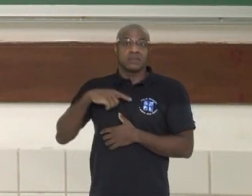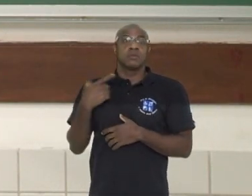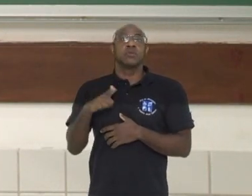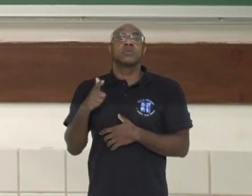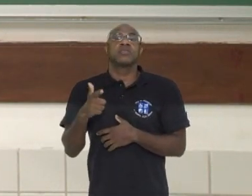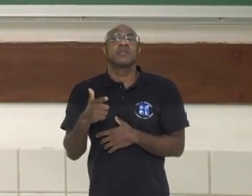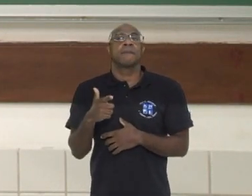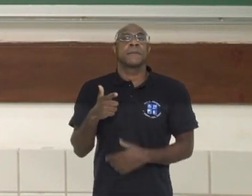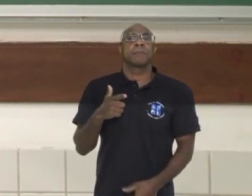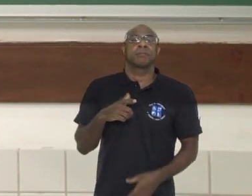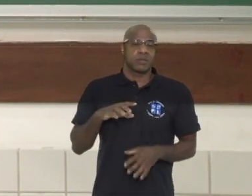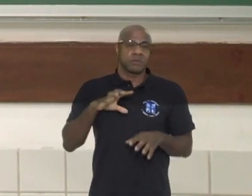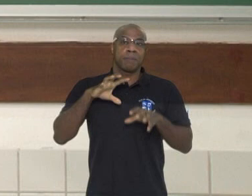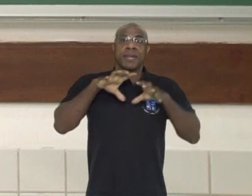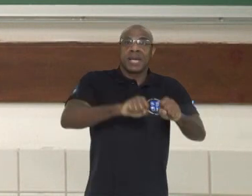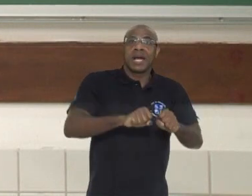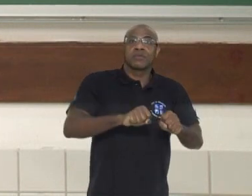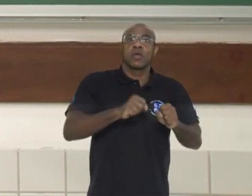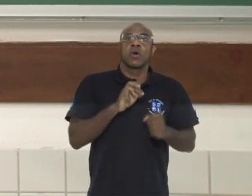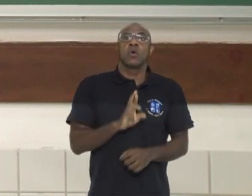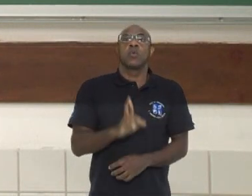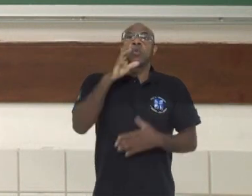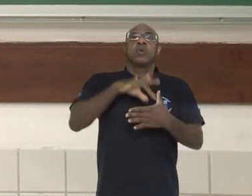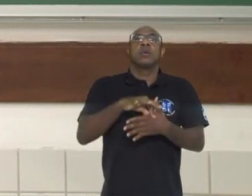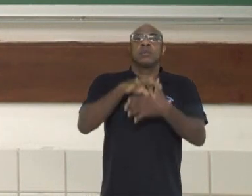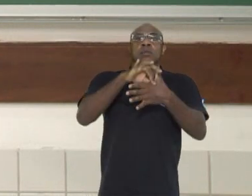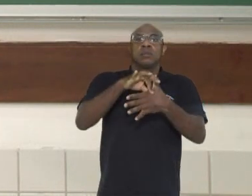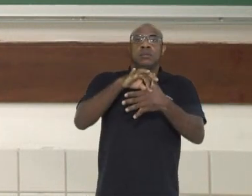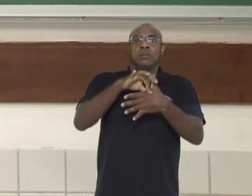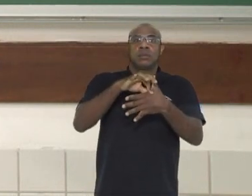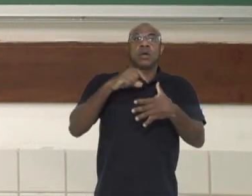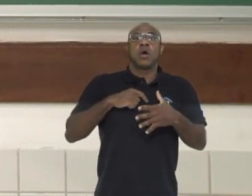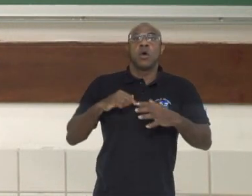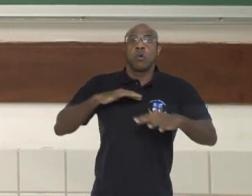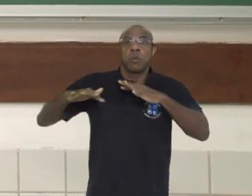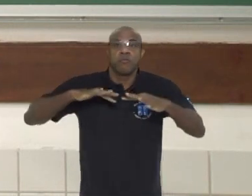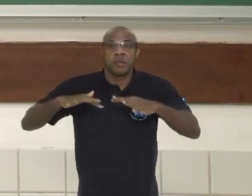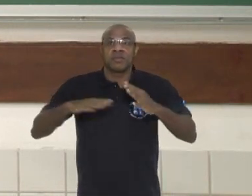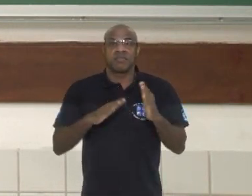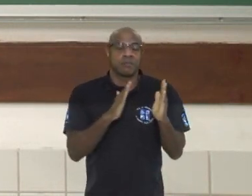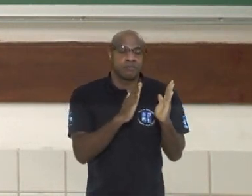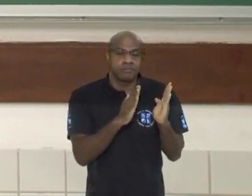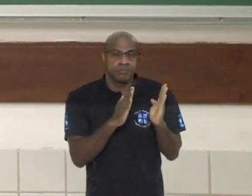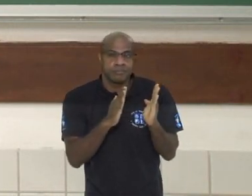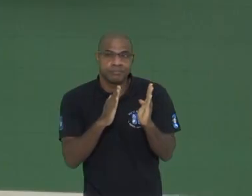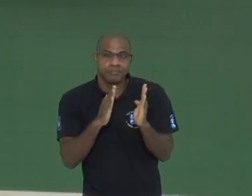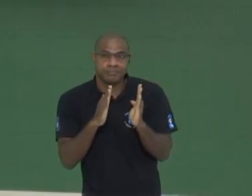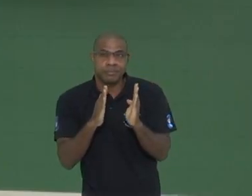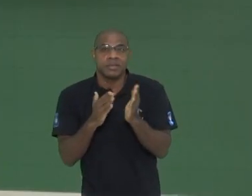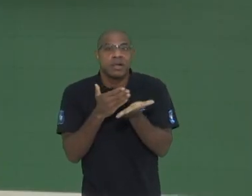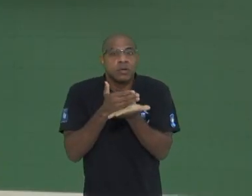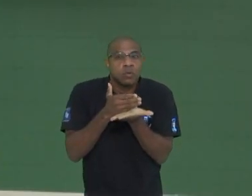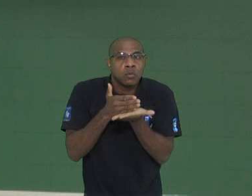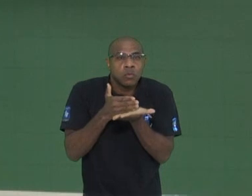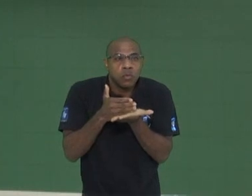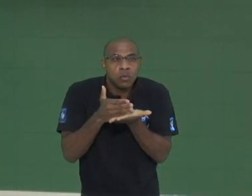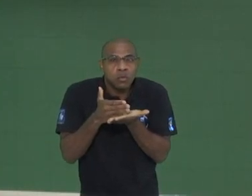representantes portugueses nas minas. O movimento estava em articulação, ou seja, o movimento estava